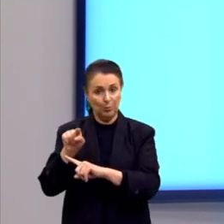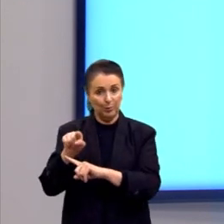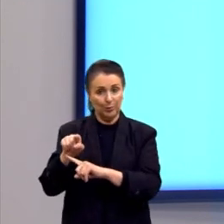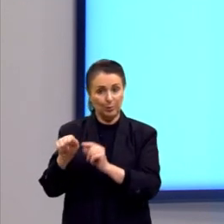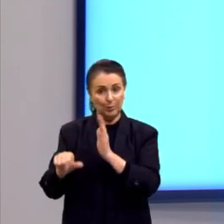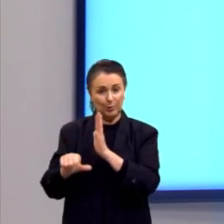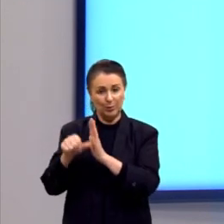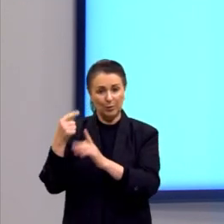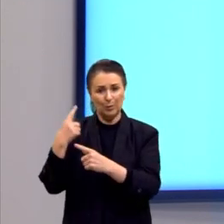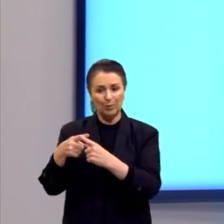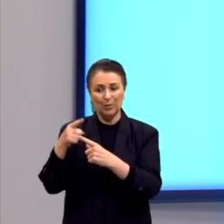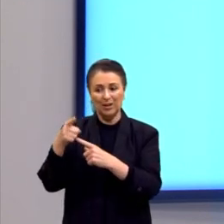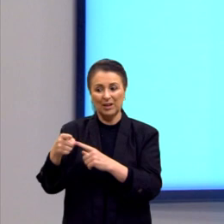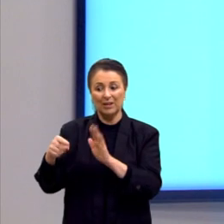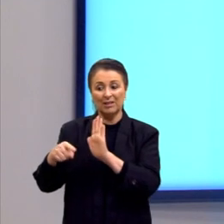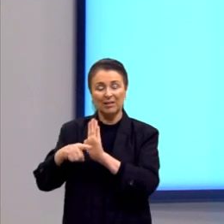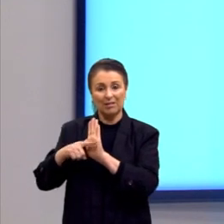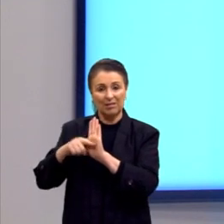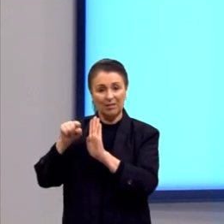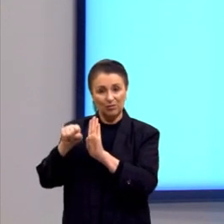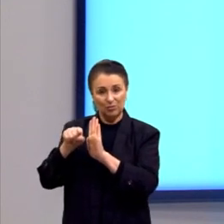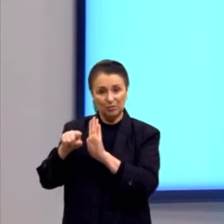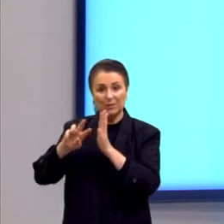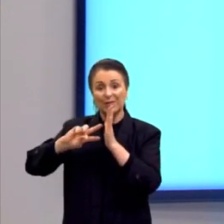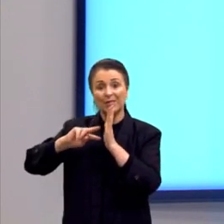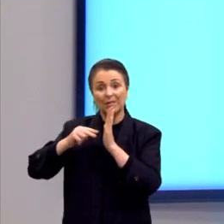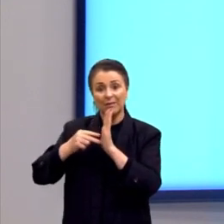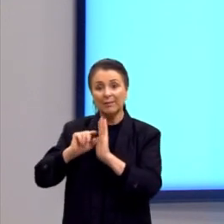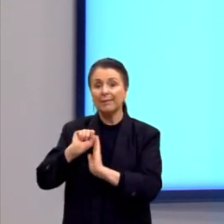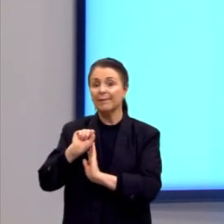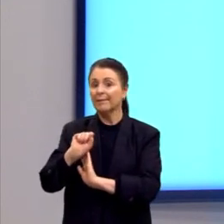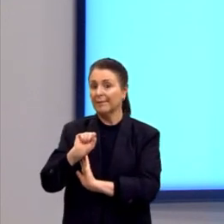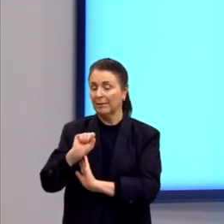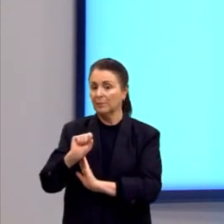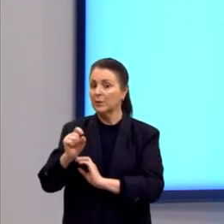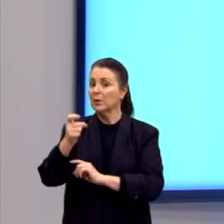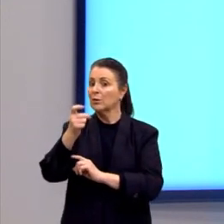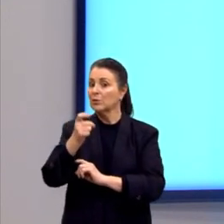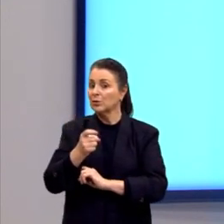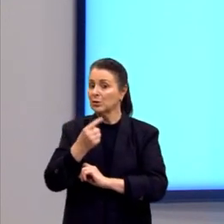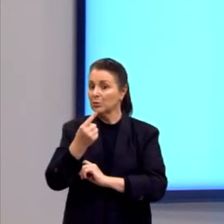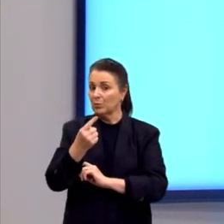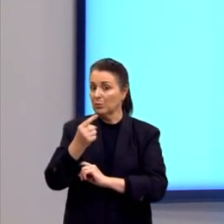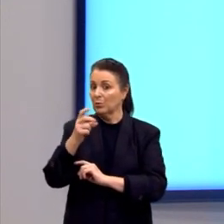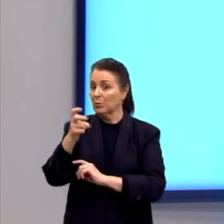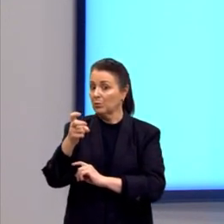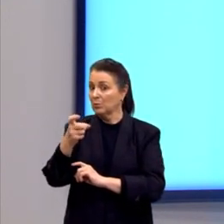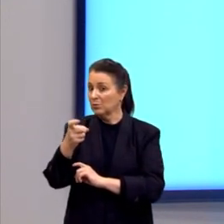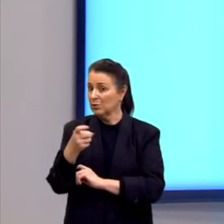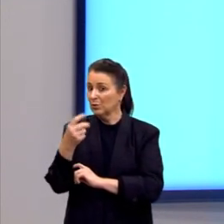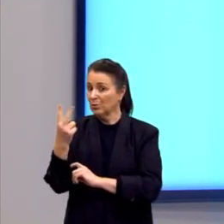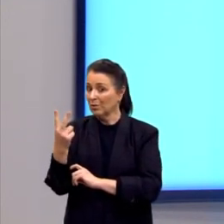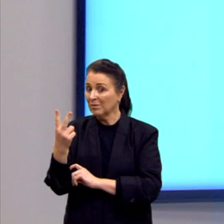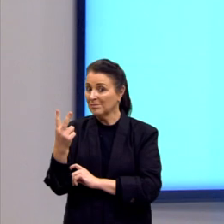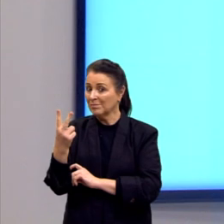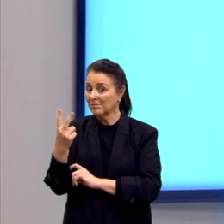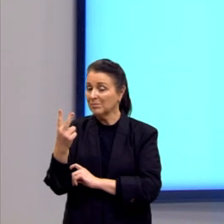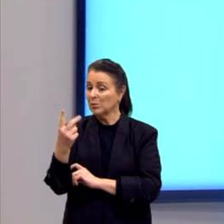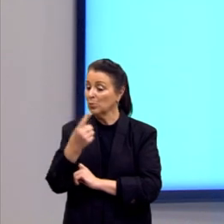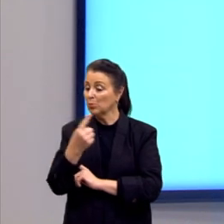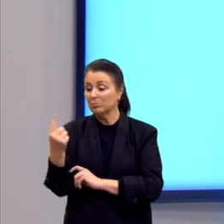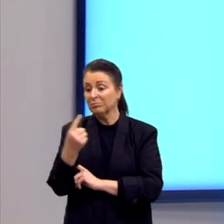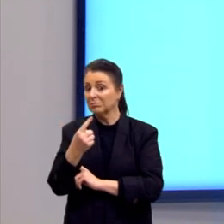quando o produto o motivo significa aqui ou X1 ou x 2 tem que ser